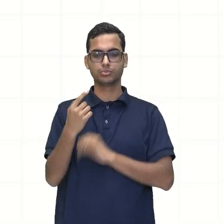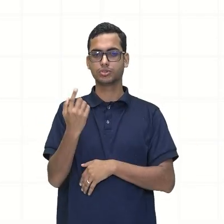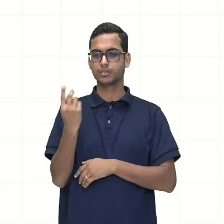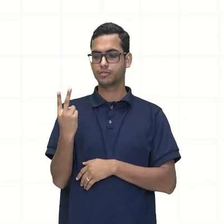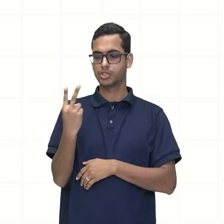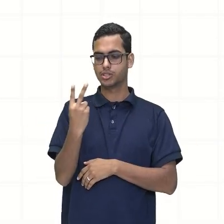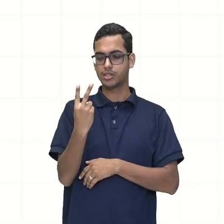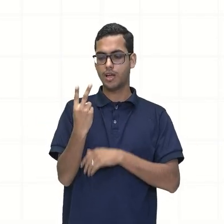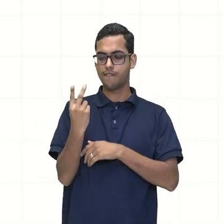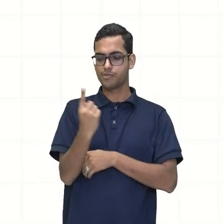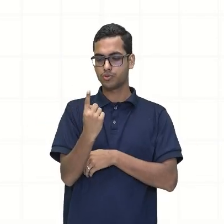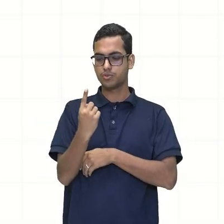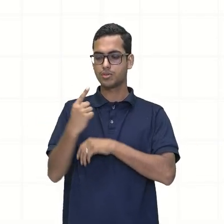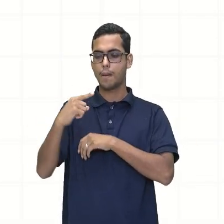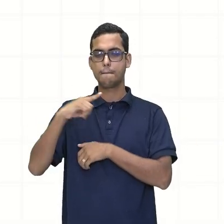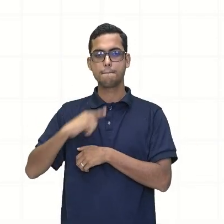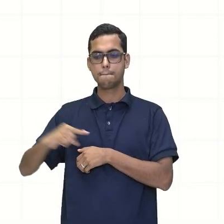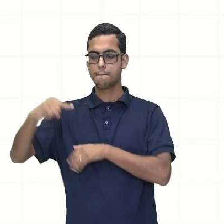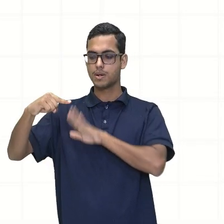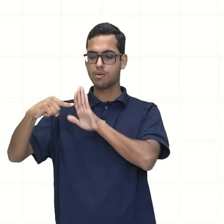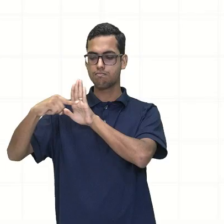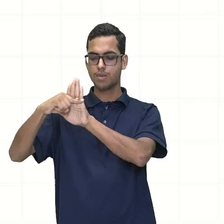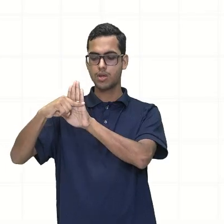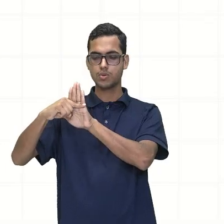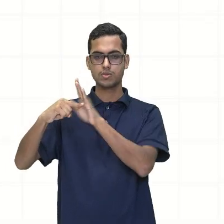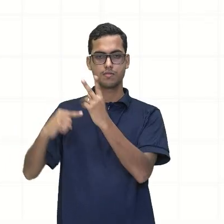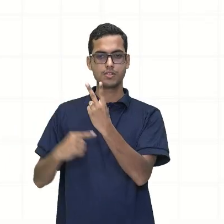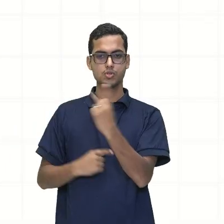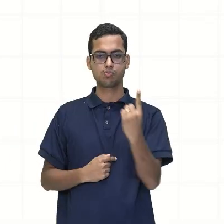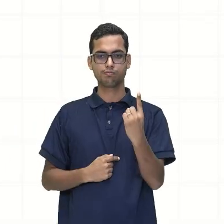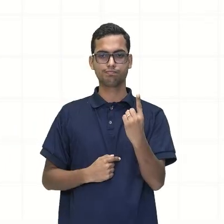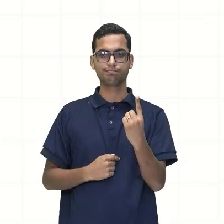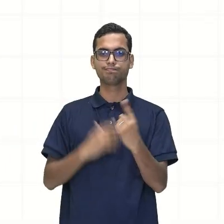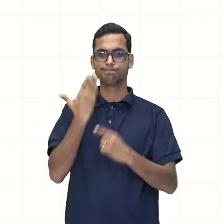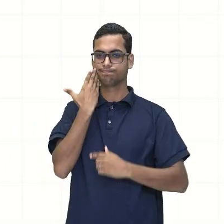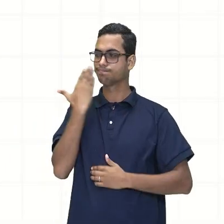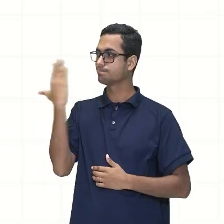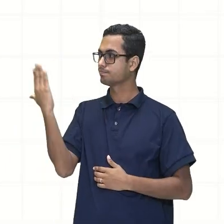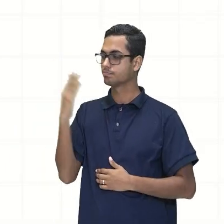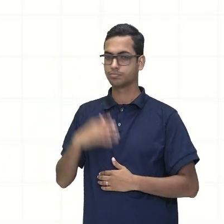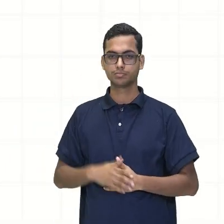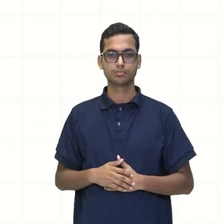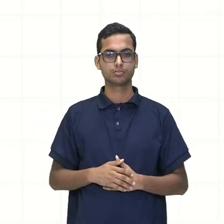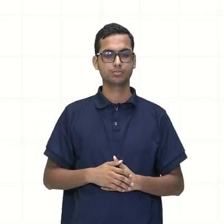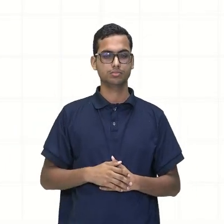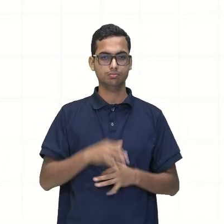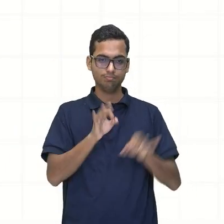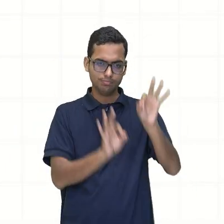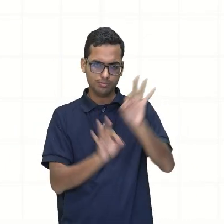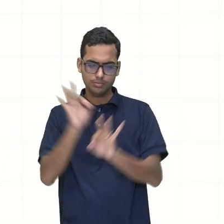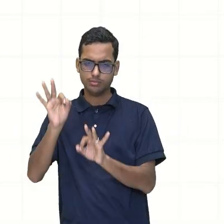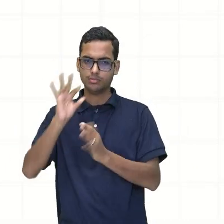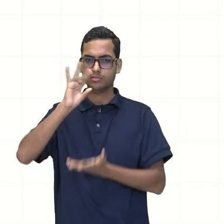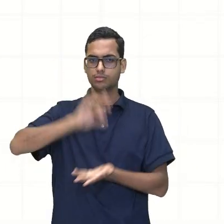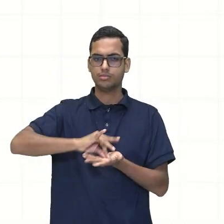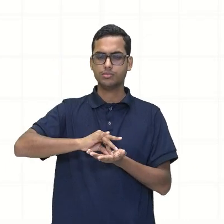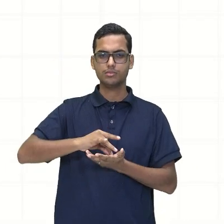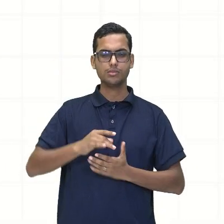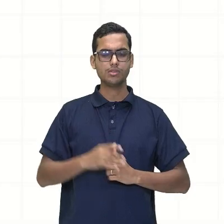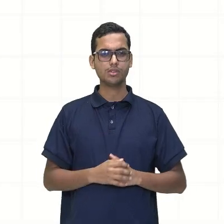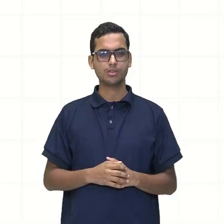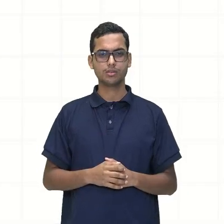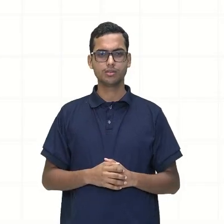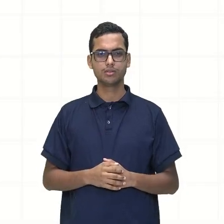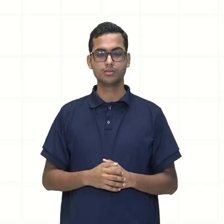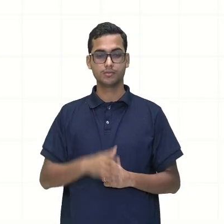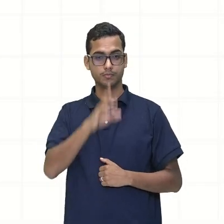quando a gente tem sinais diferentes subtraindo, lembram, né? A gente subtrai, na verdade, e coloca o sinal do maior. Então,